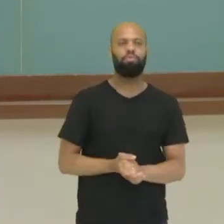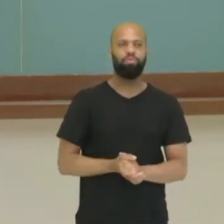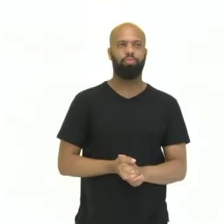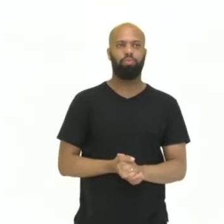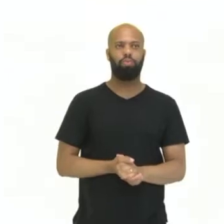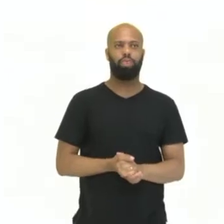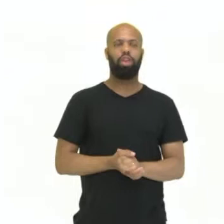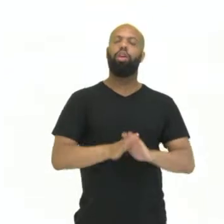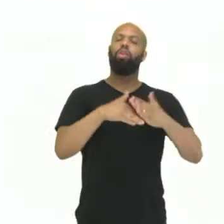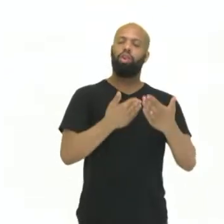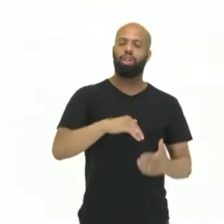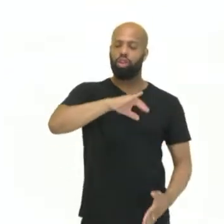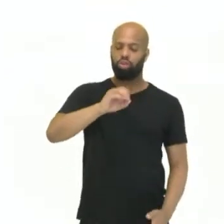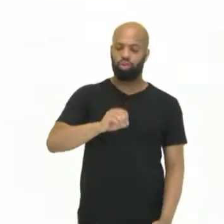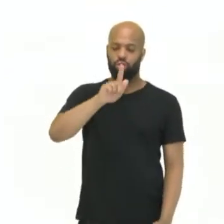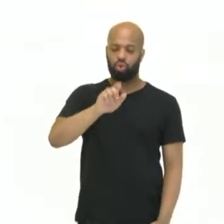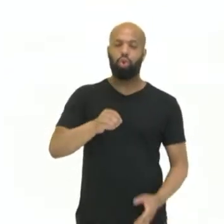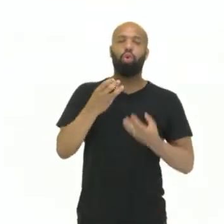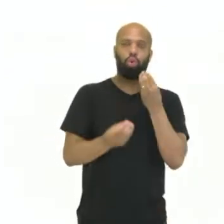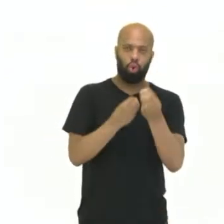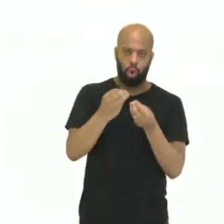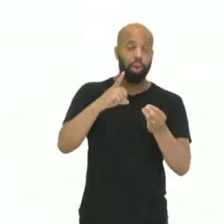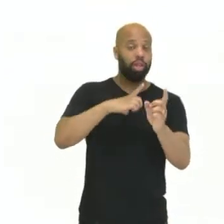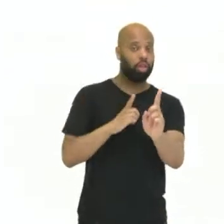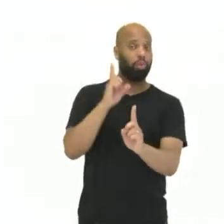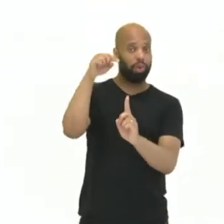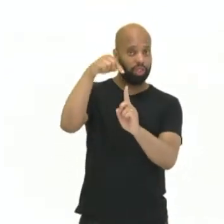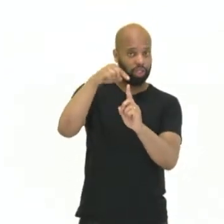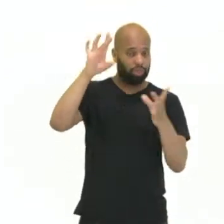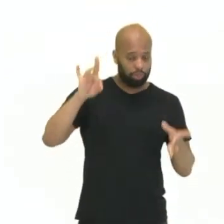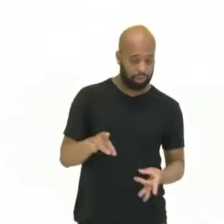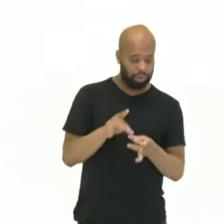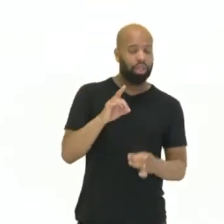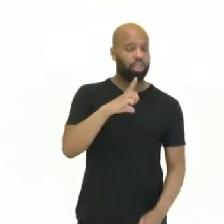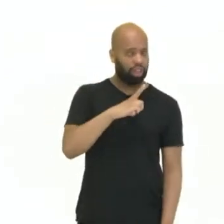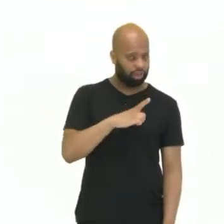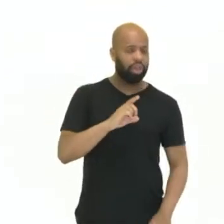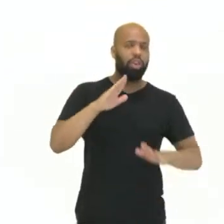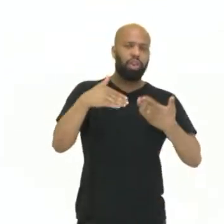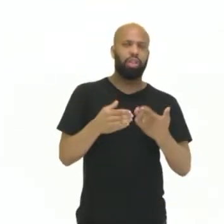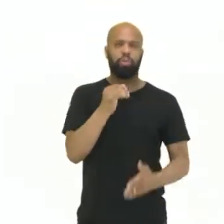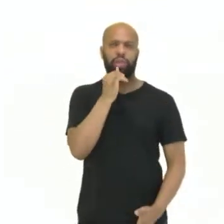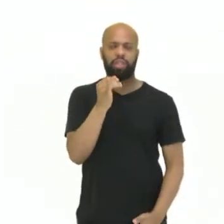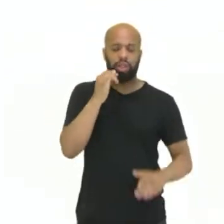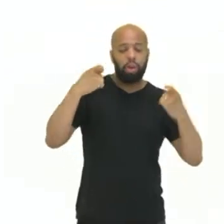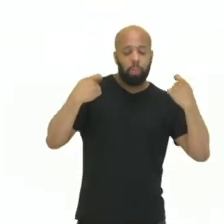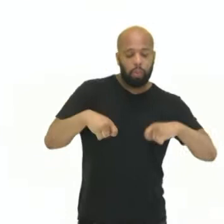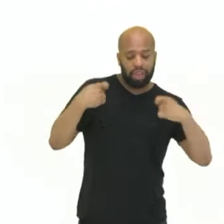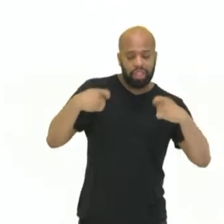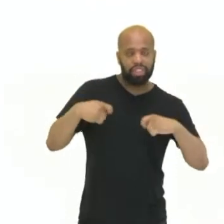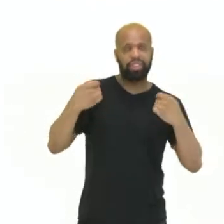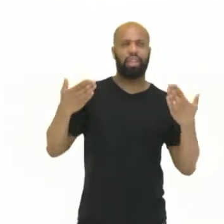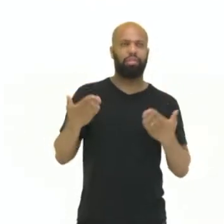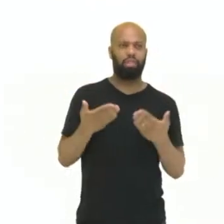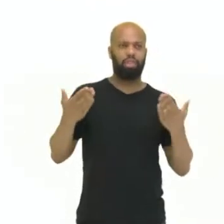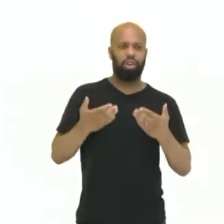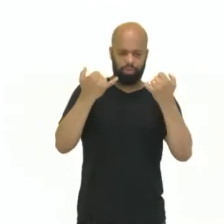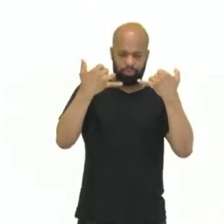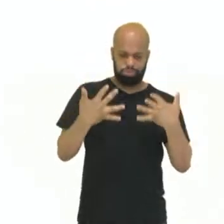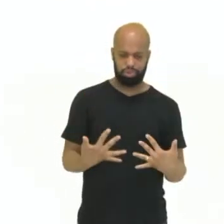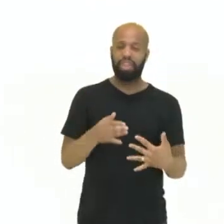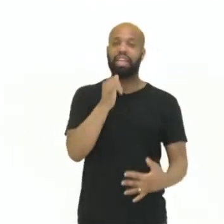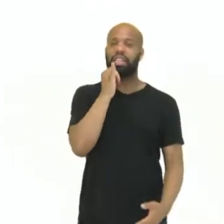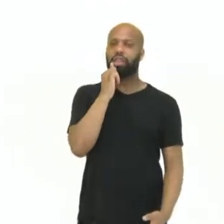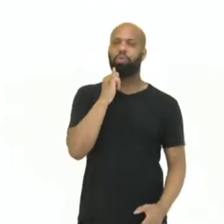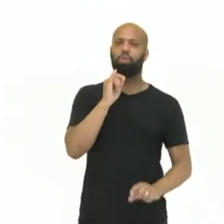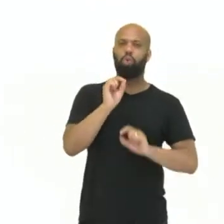Então, cada jogo é construído a partir de um objetivo específico, né? Então, precisamos trabalhar, por exemplo, a voz, né?